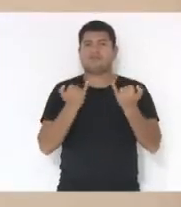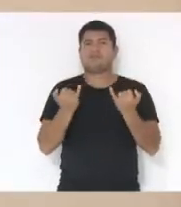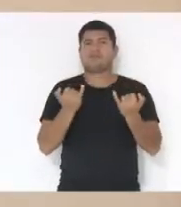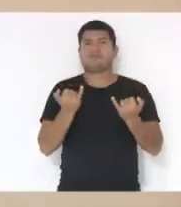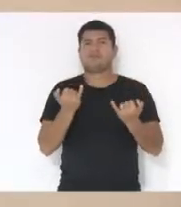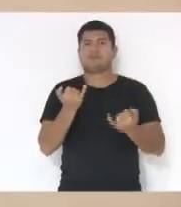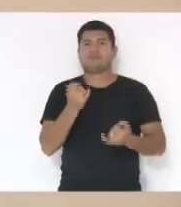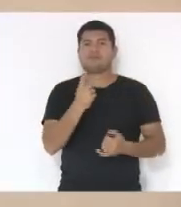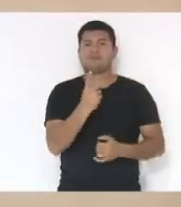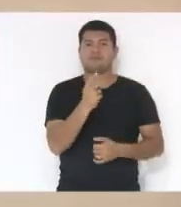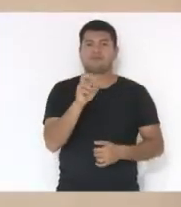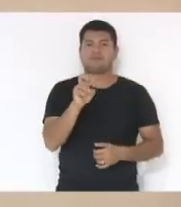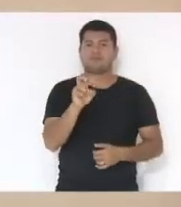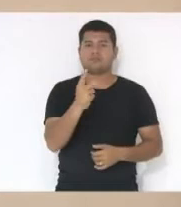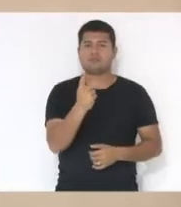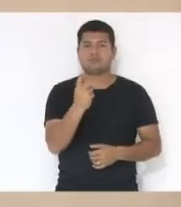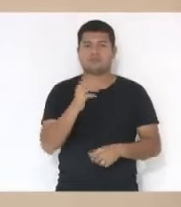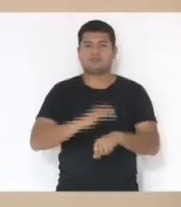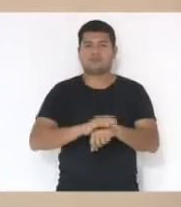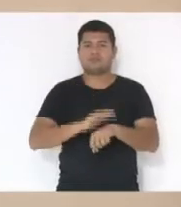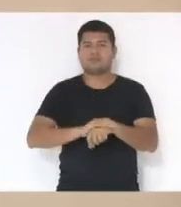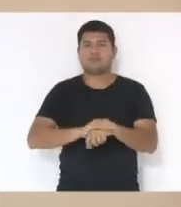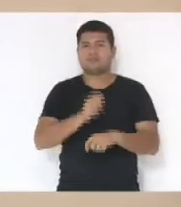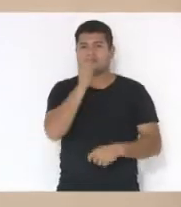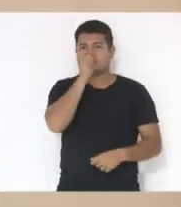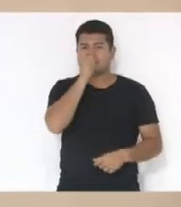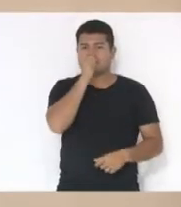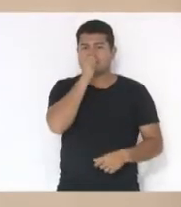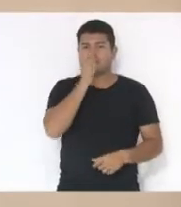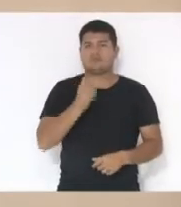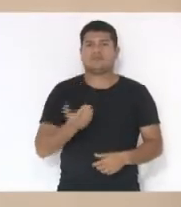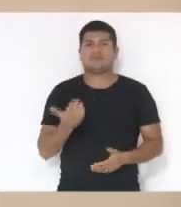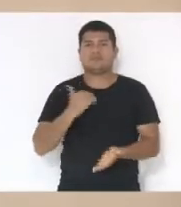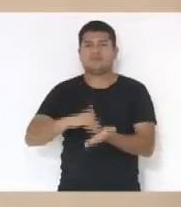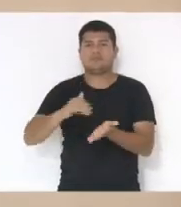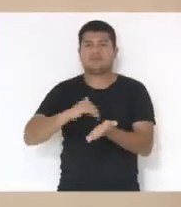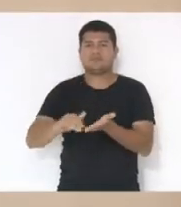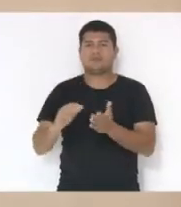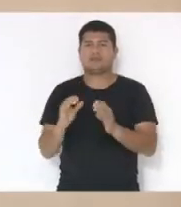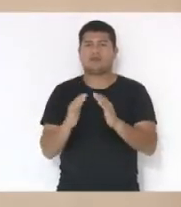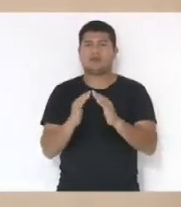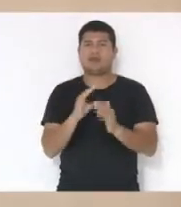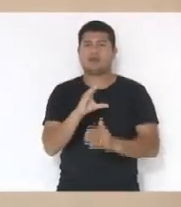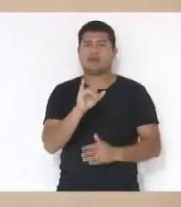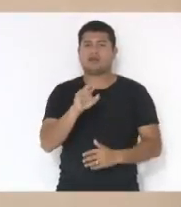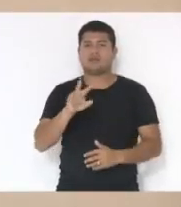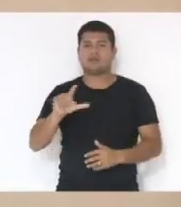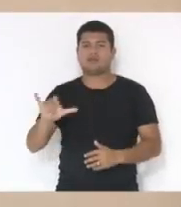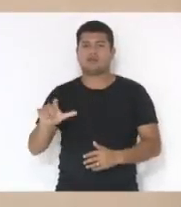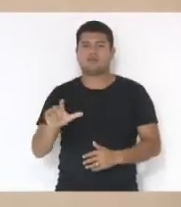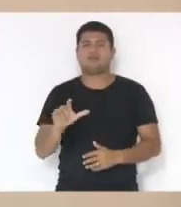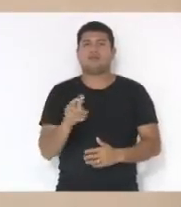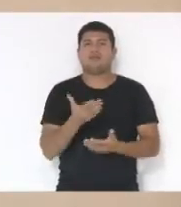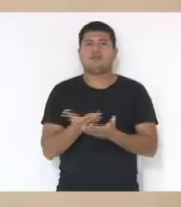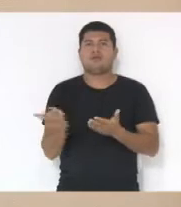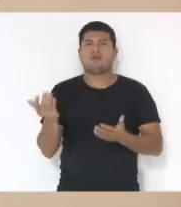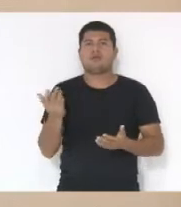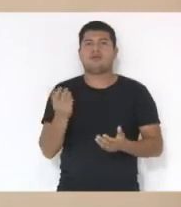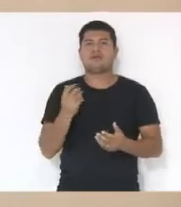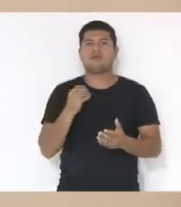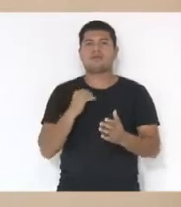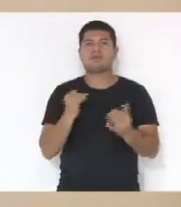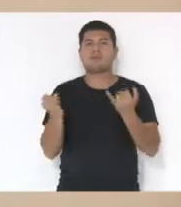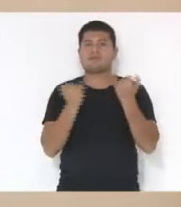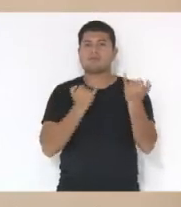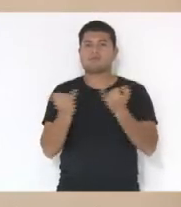informação 151, autor deputado João Amin, solicitando ao secretário da Casa Civil informações acerca da destinação da